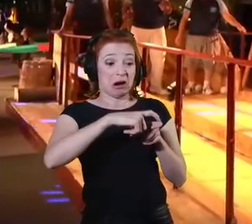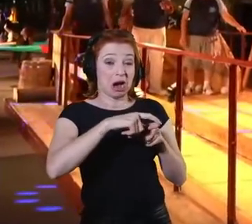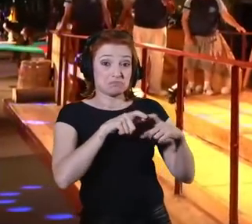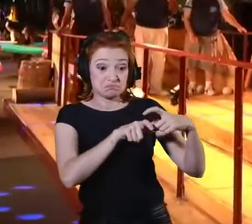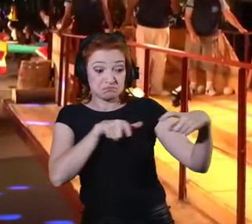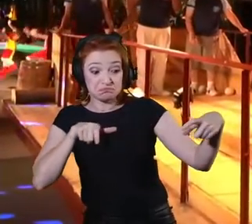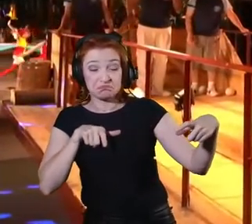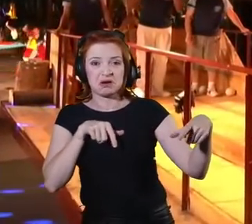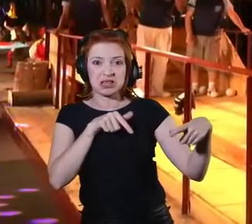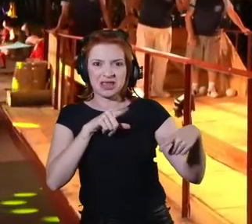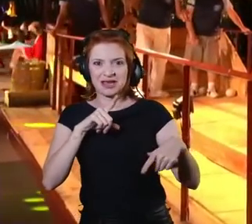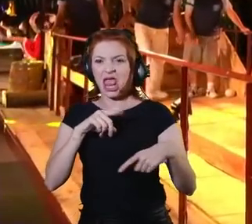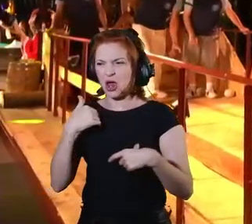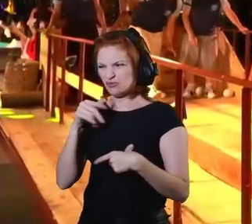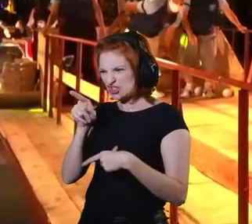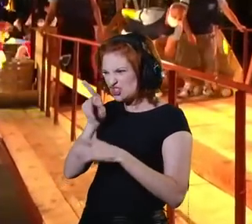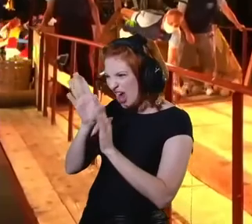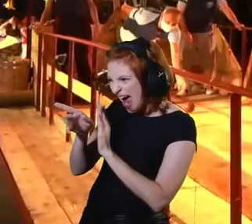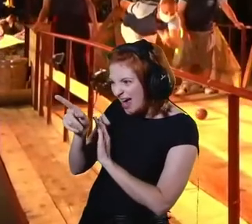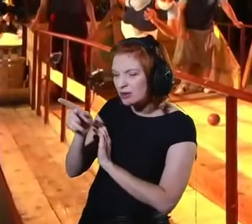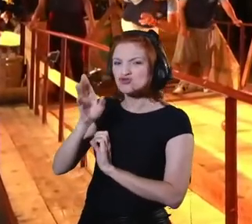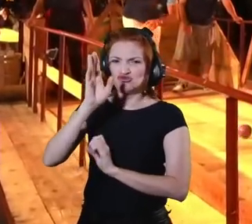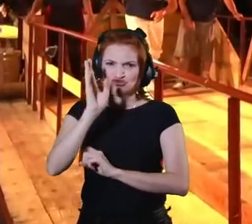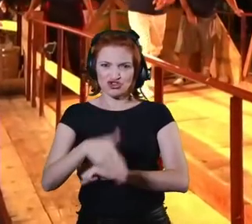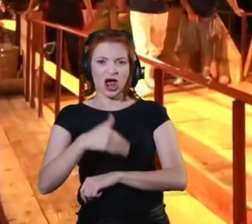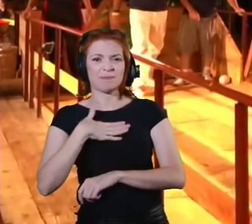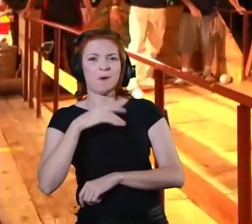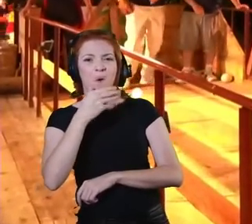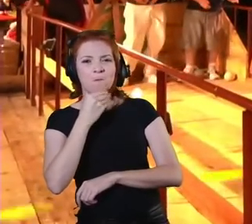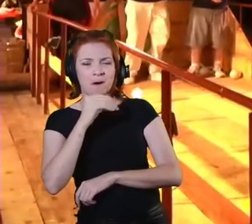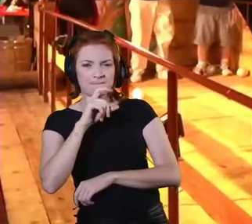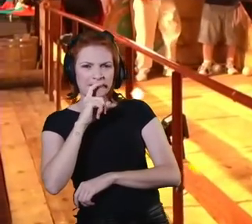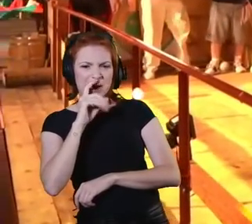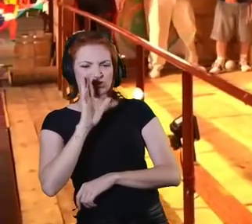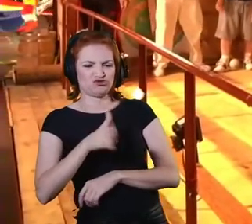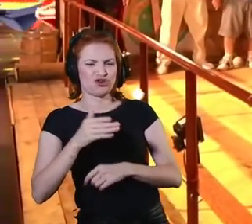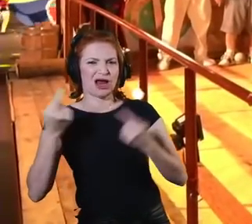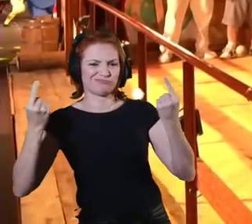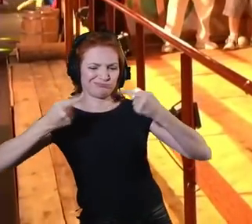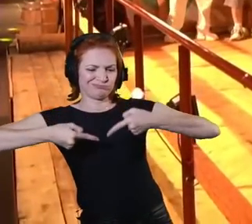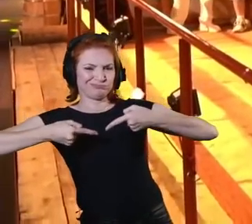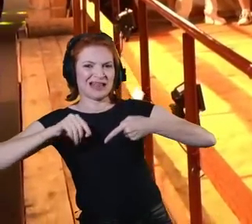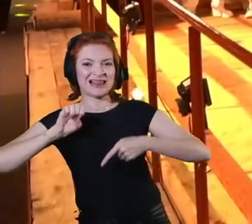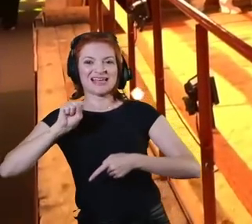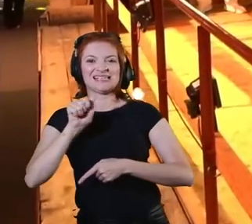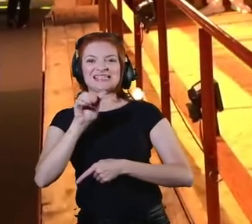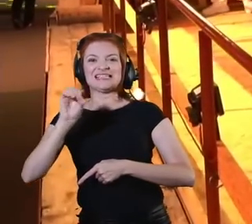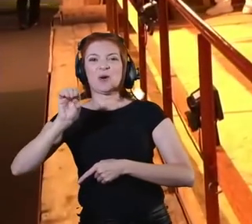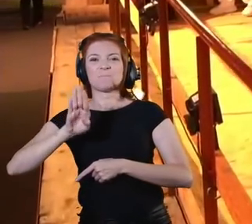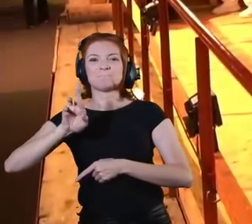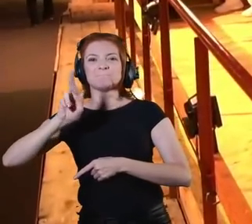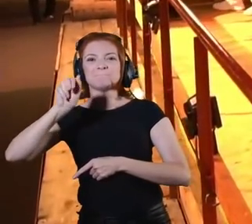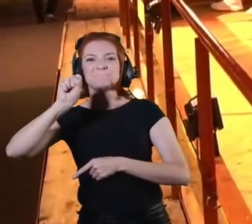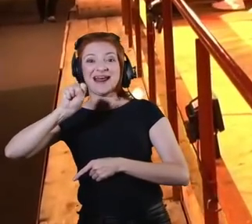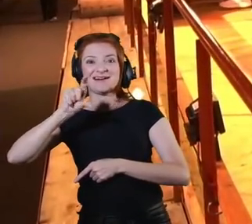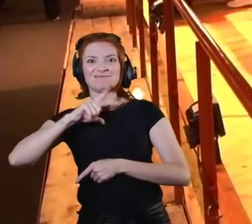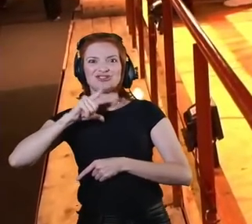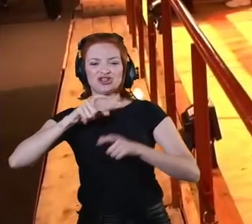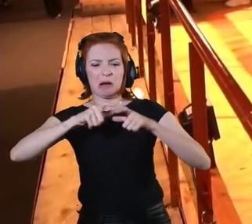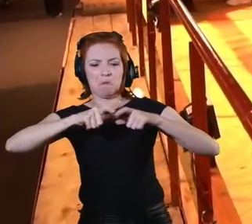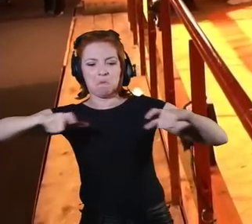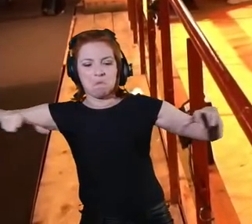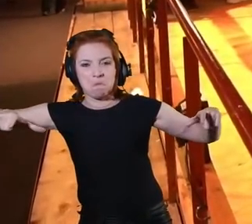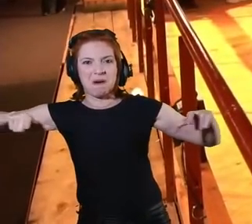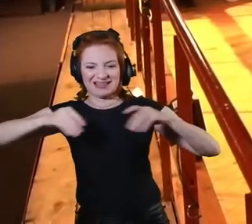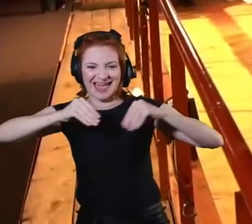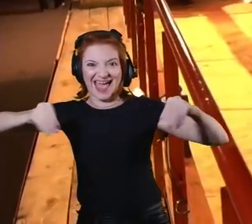já, Kátia? Já joguei. Meu pai até competia bocha no interior, na comunidade de São Brás, da Quarta Légua, né? Tinha uma cancha de bocha, não sei se